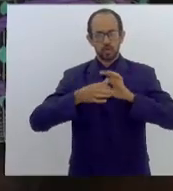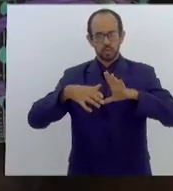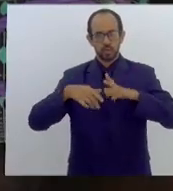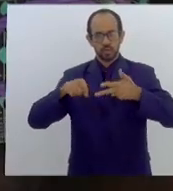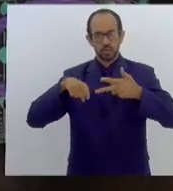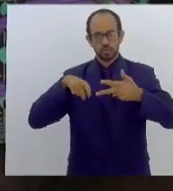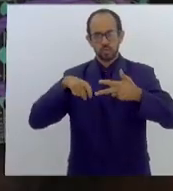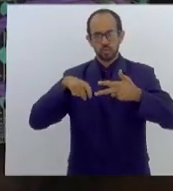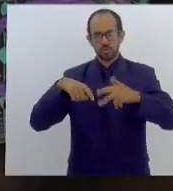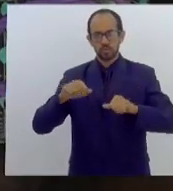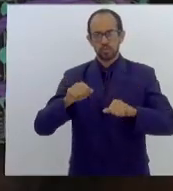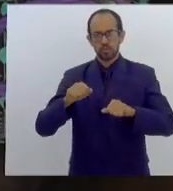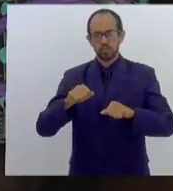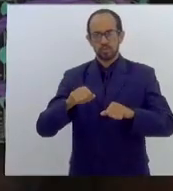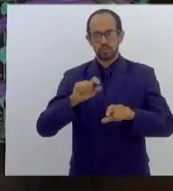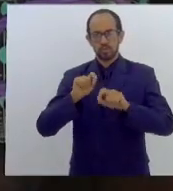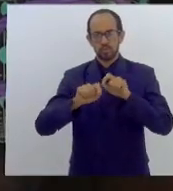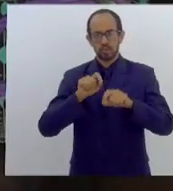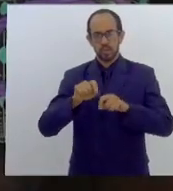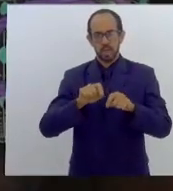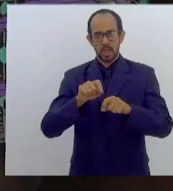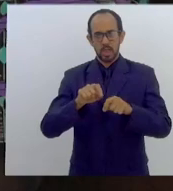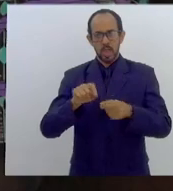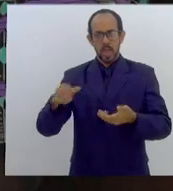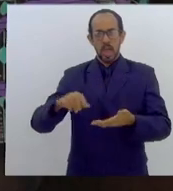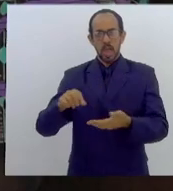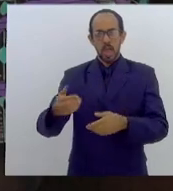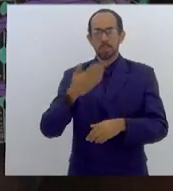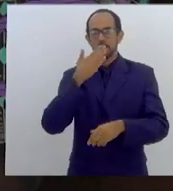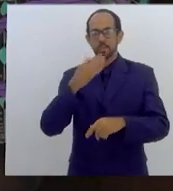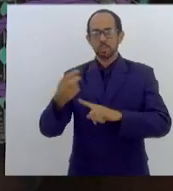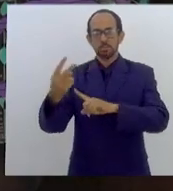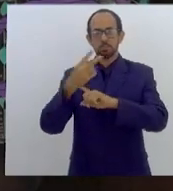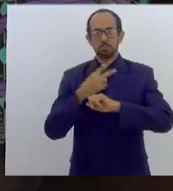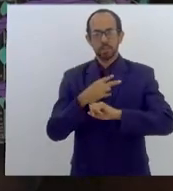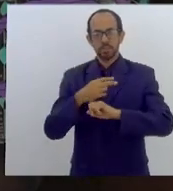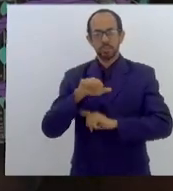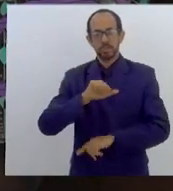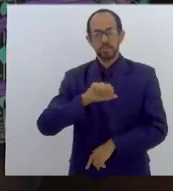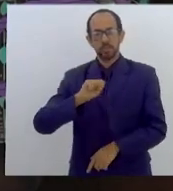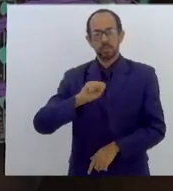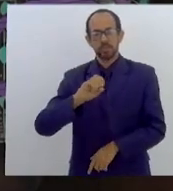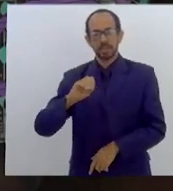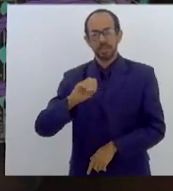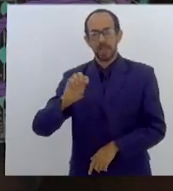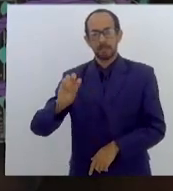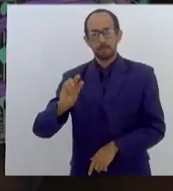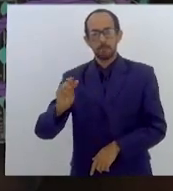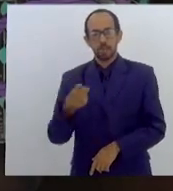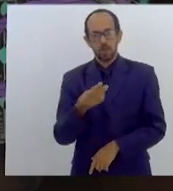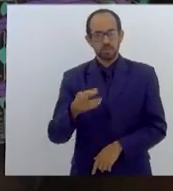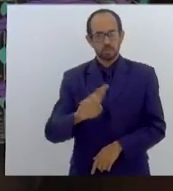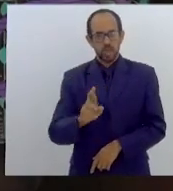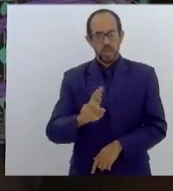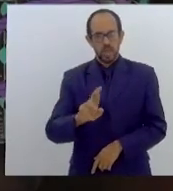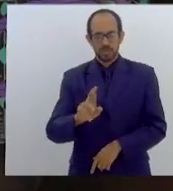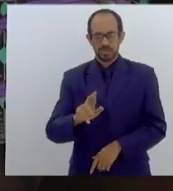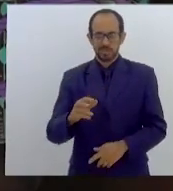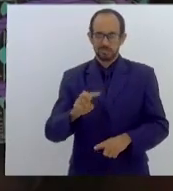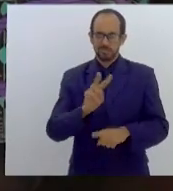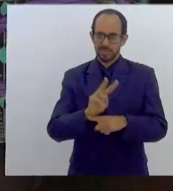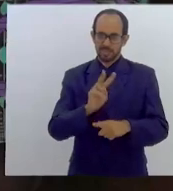Executivo a contrair até 180 milhões em empréstimos. para um Estado que está em desequilíbrio